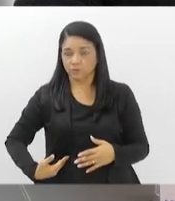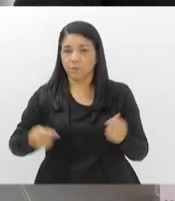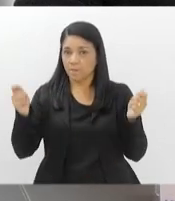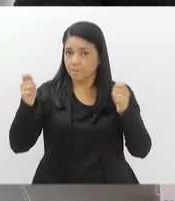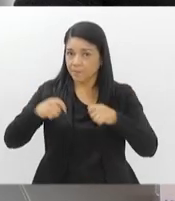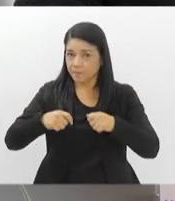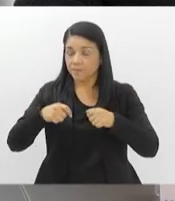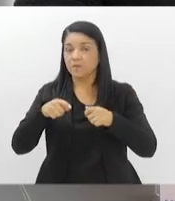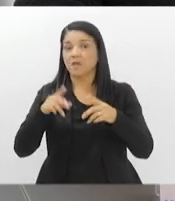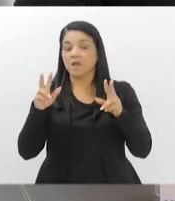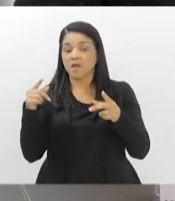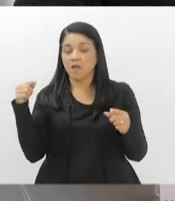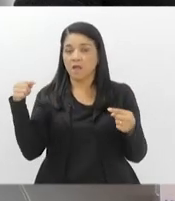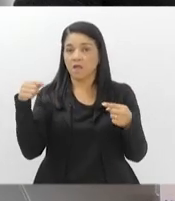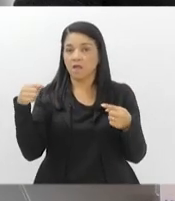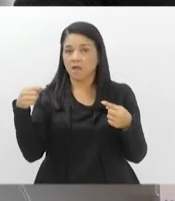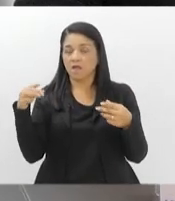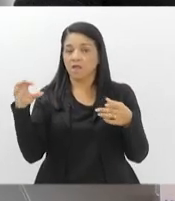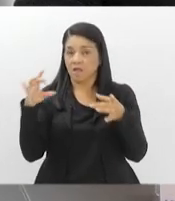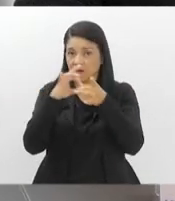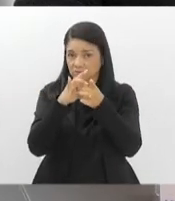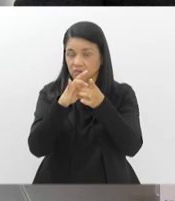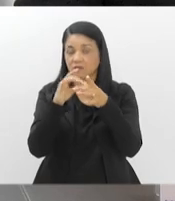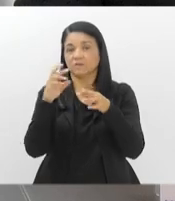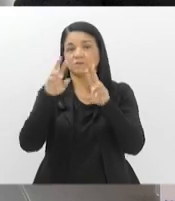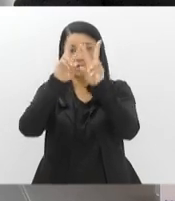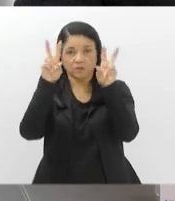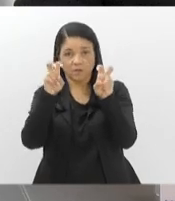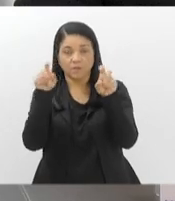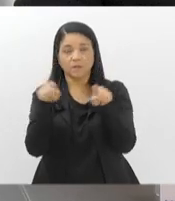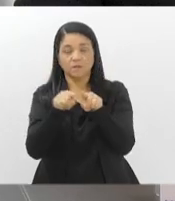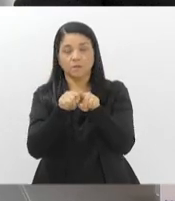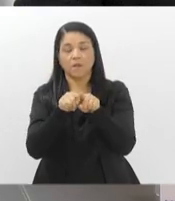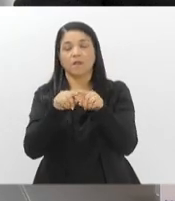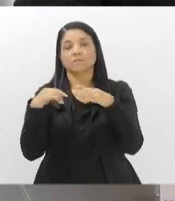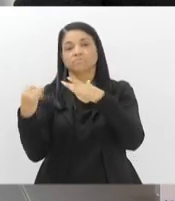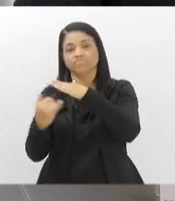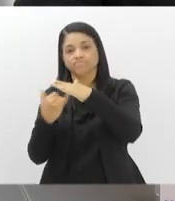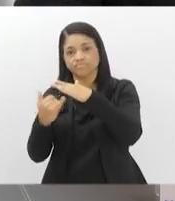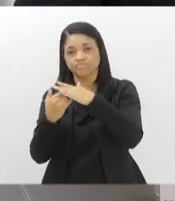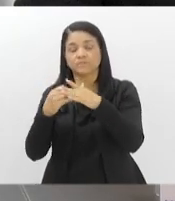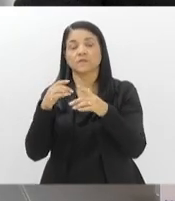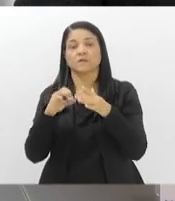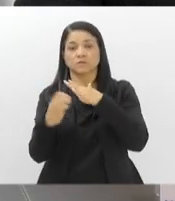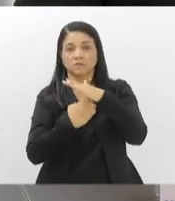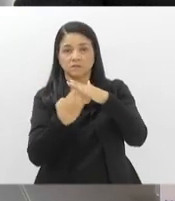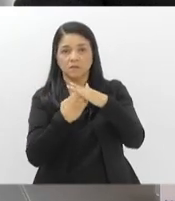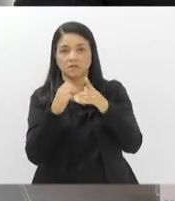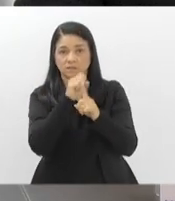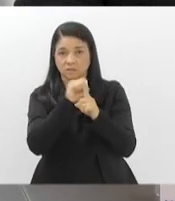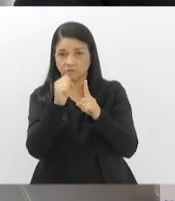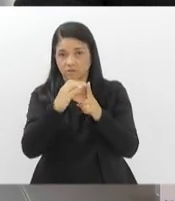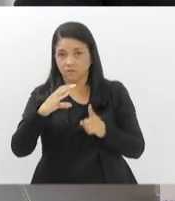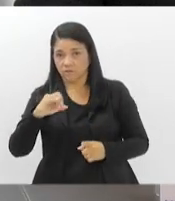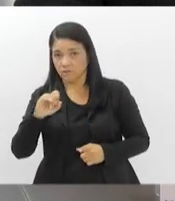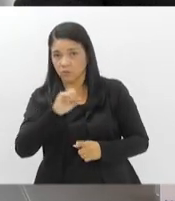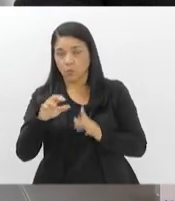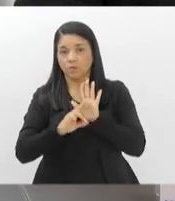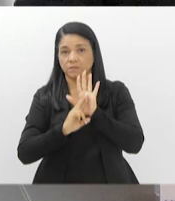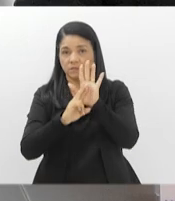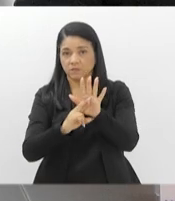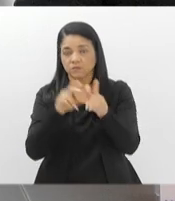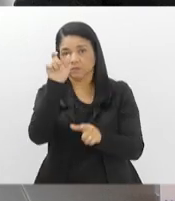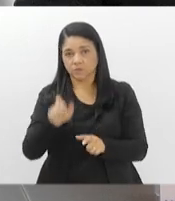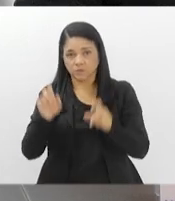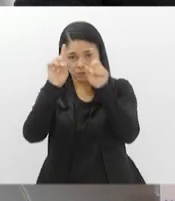relacionados ao tema assim como de associações e entidades da sociedade civil representantes dos direitos da pessoa com deficiência